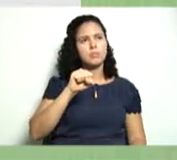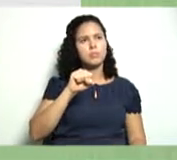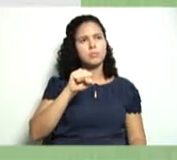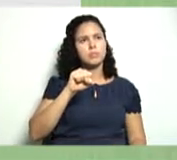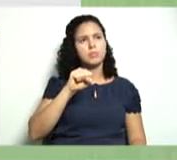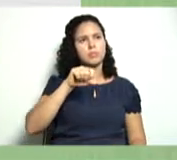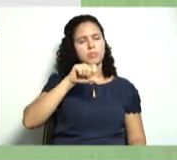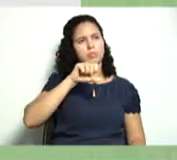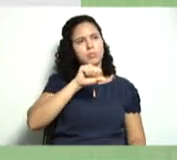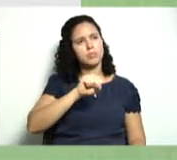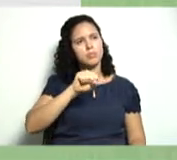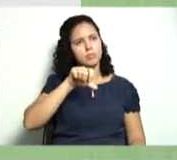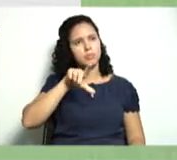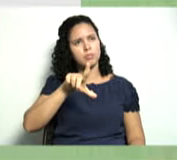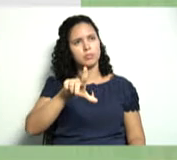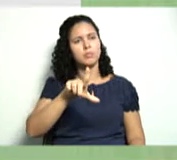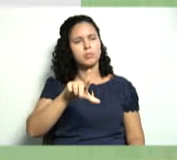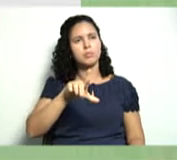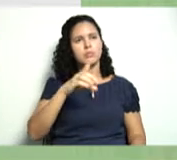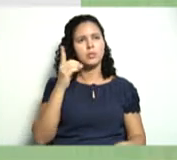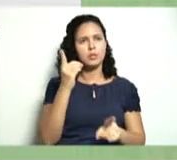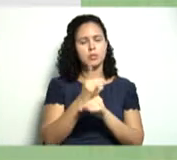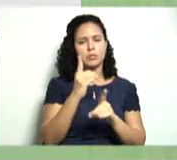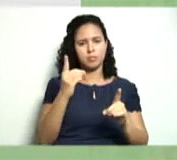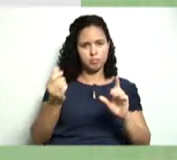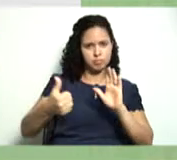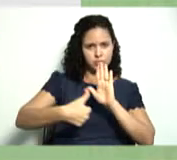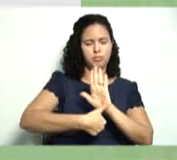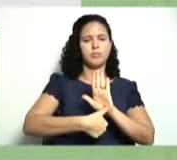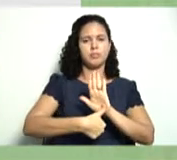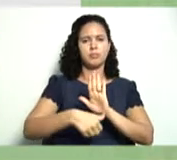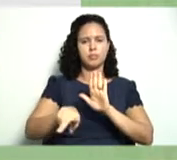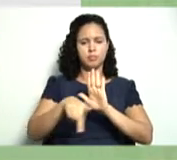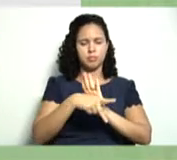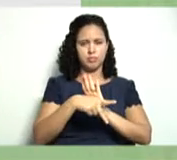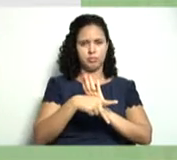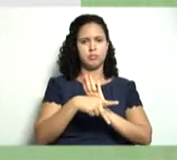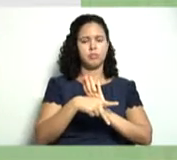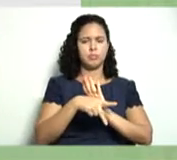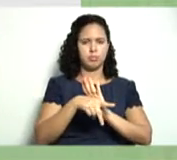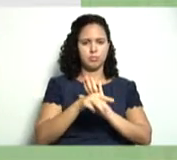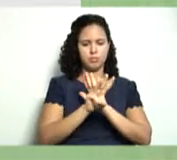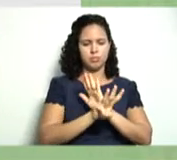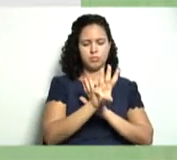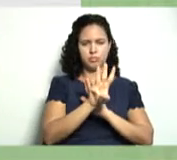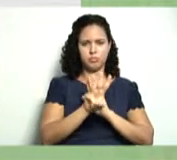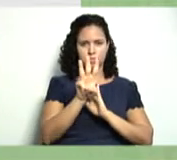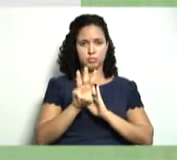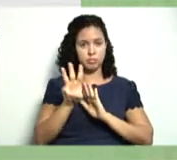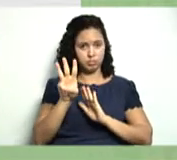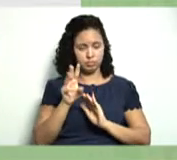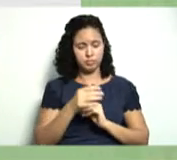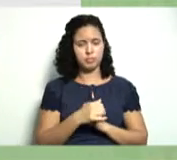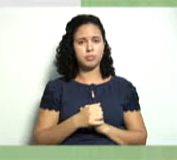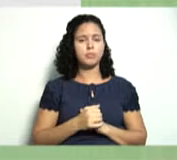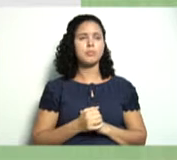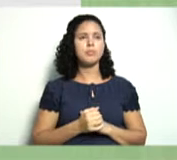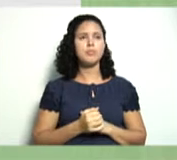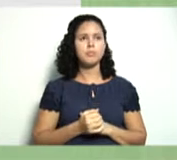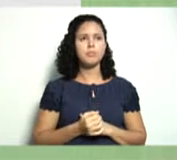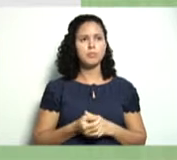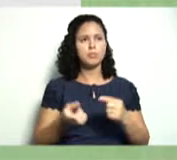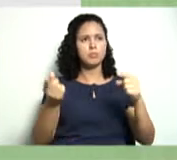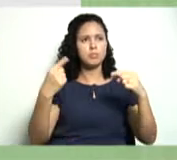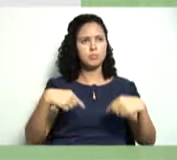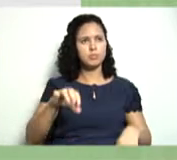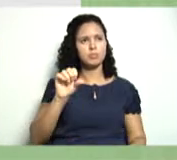permite a confirmação de identidade identidade de um servidor o smpp como o nome indica é outro o